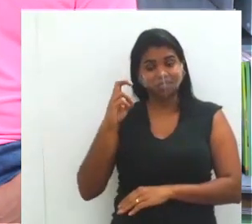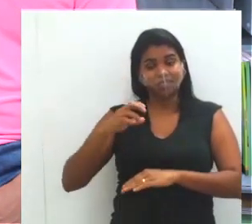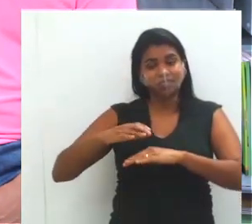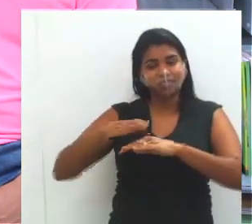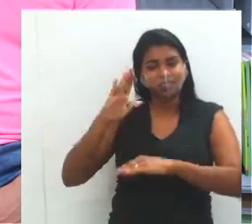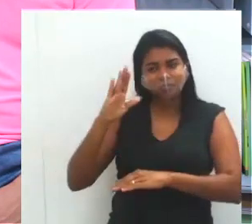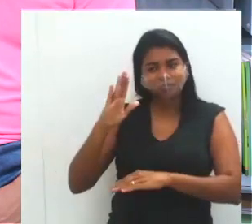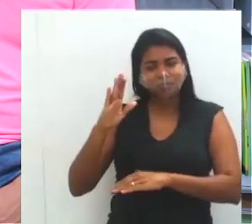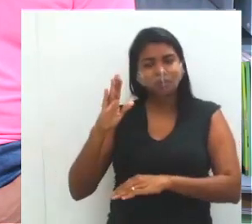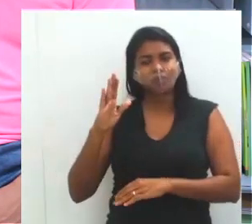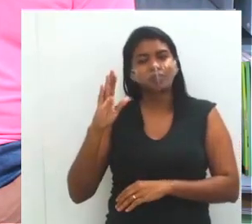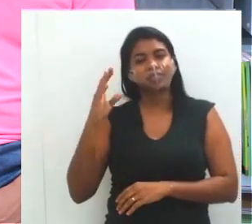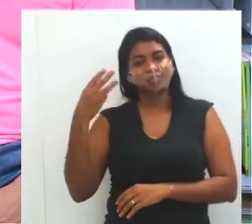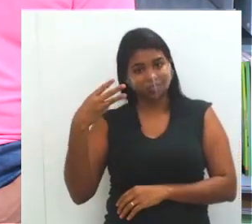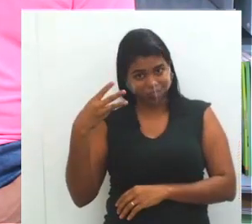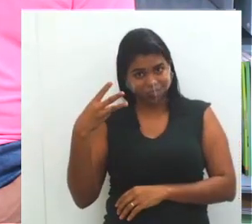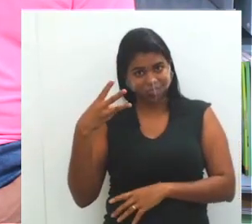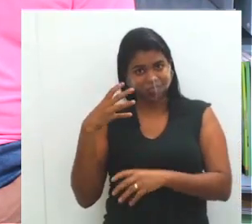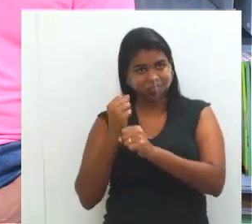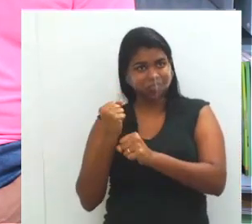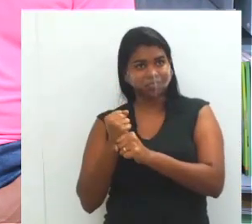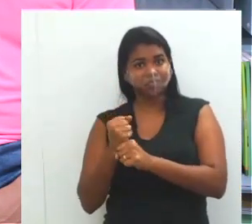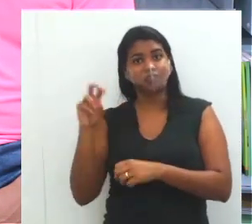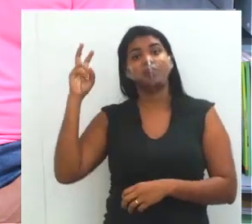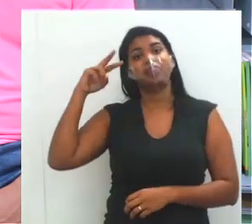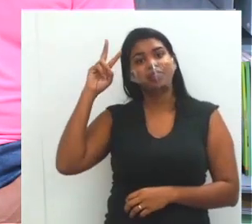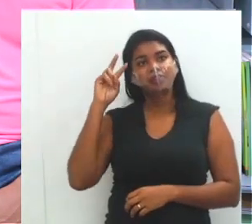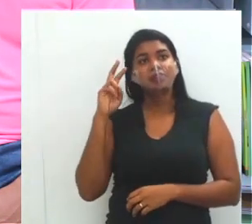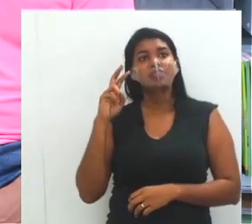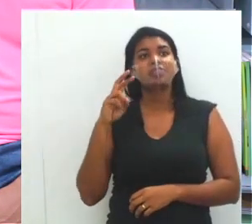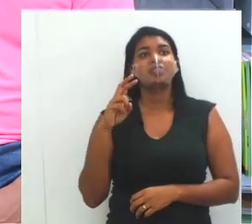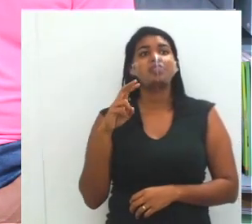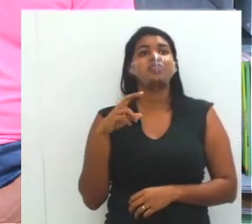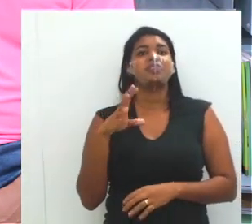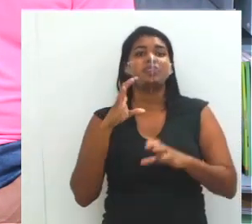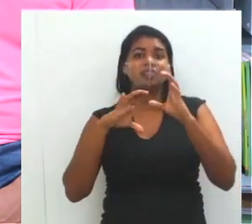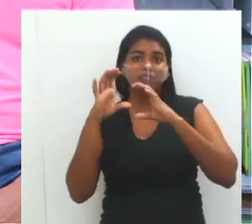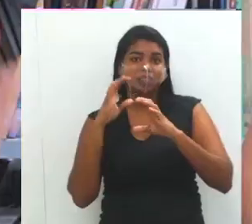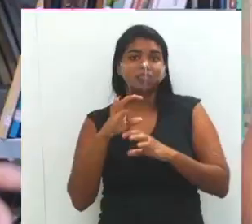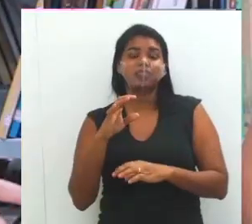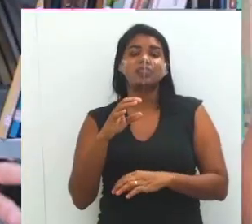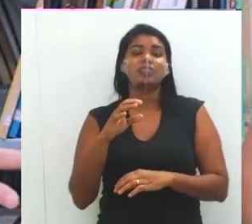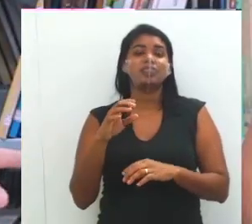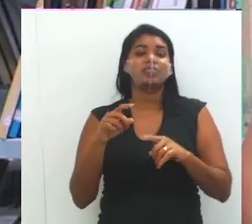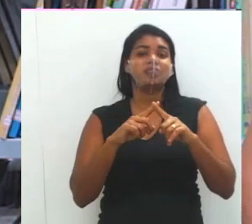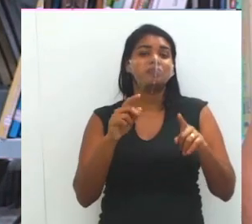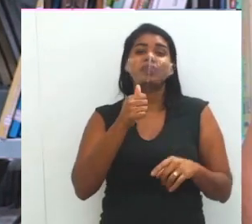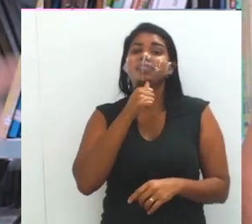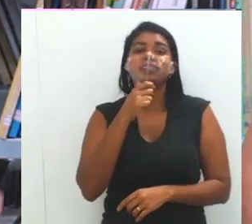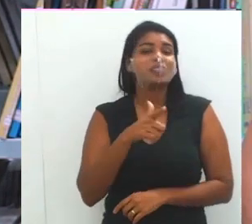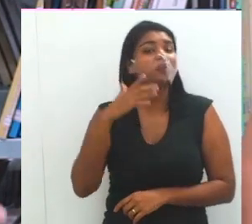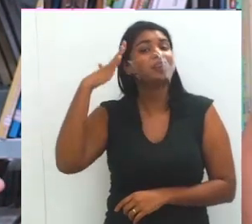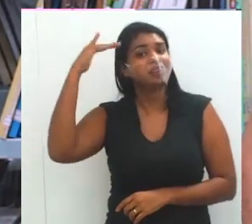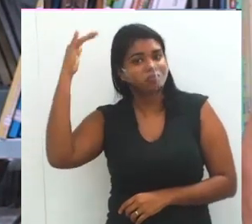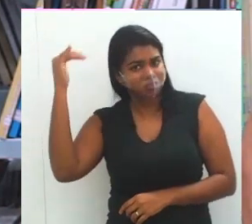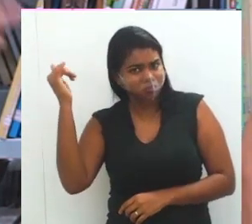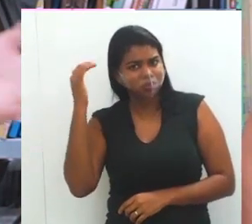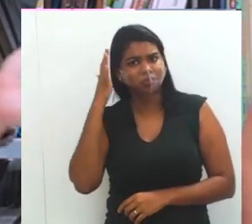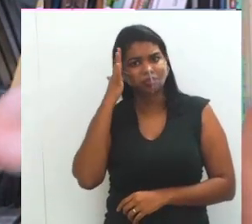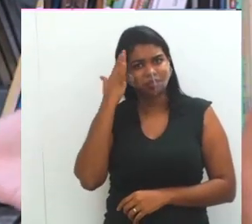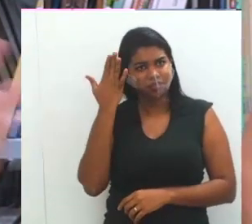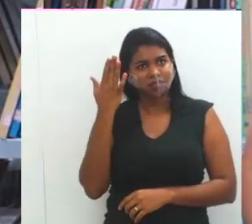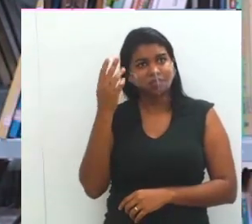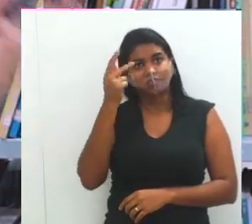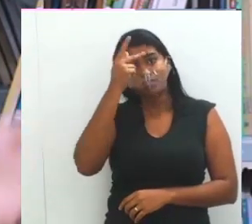de 3, certo? E lembrar mais que ele cantava, como eu falei, ainda não era o Luiz Gonzaga, o rei do baião. Ele